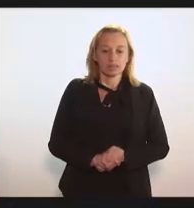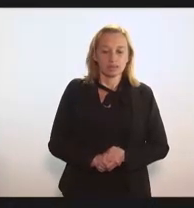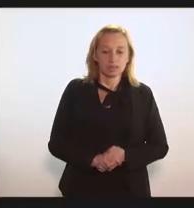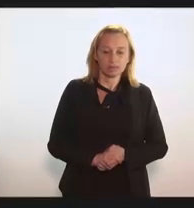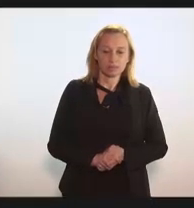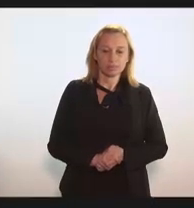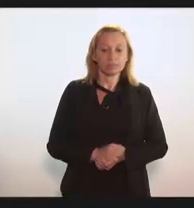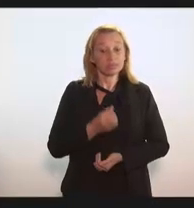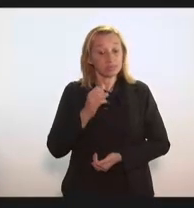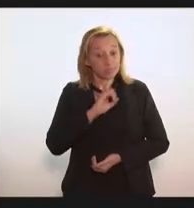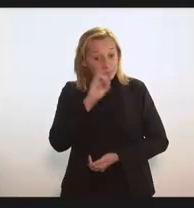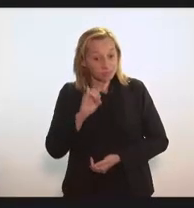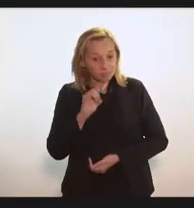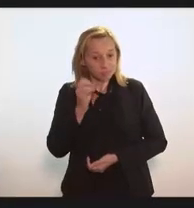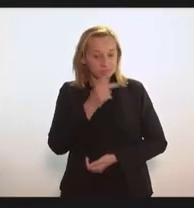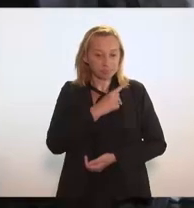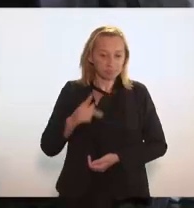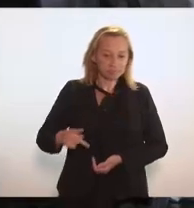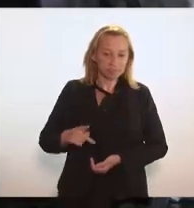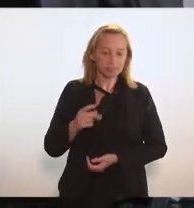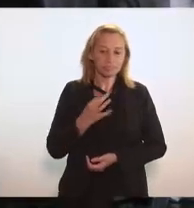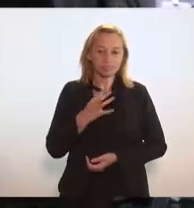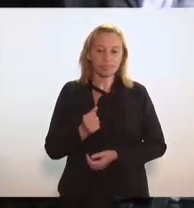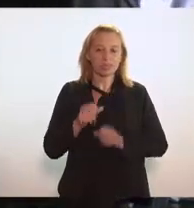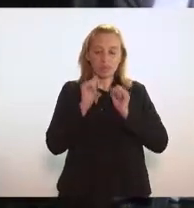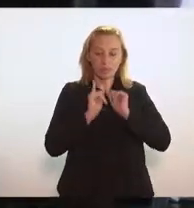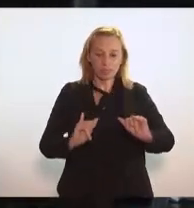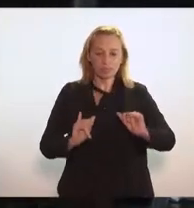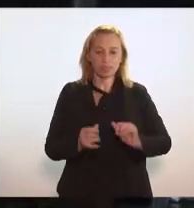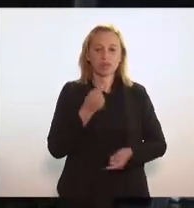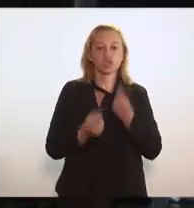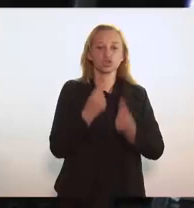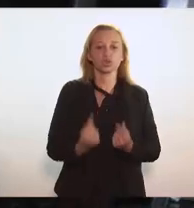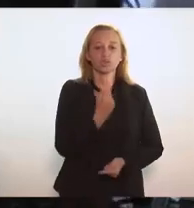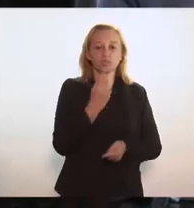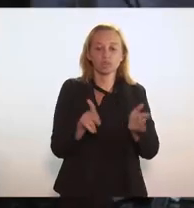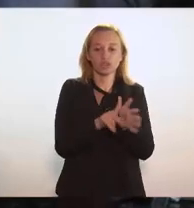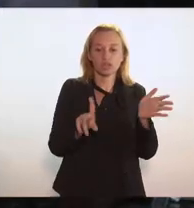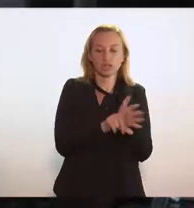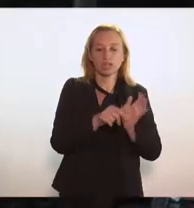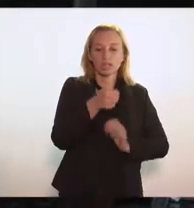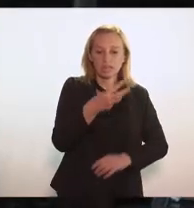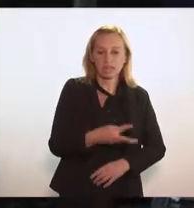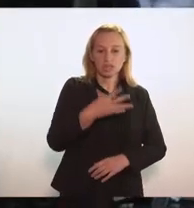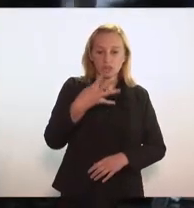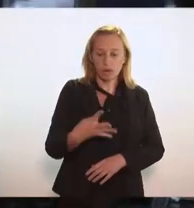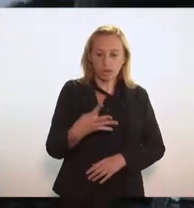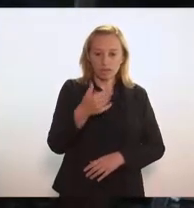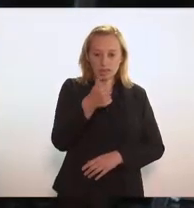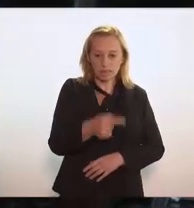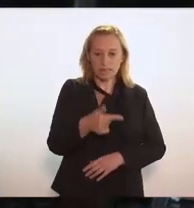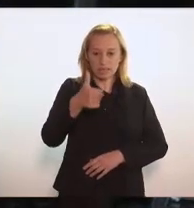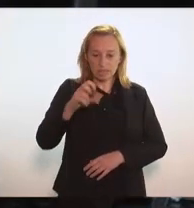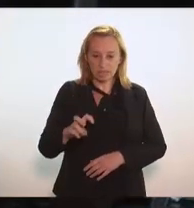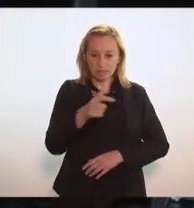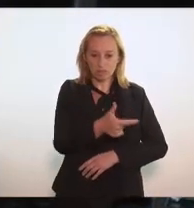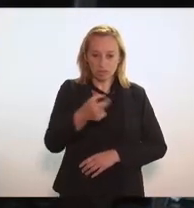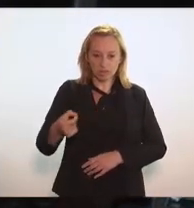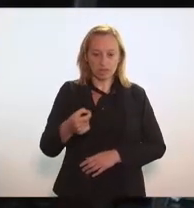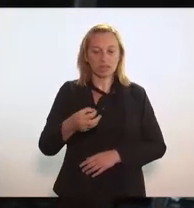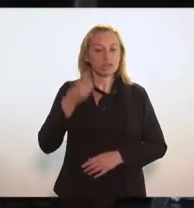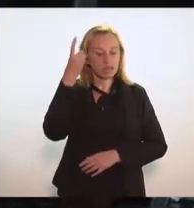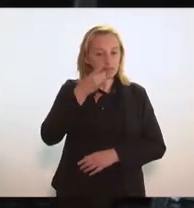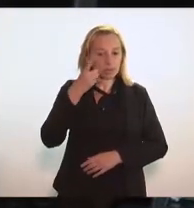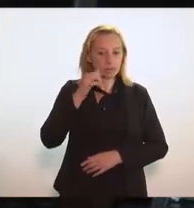presidente, tudo bom? Bem. Anuncio, em regime de urgência e discussão única, projeto de lei 3475 de 20, de autoria do